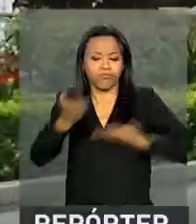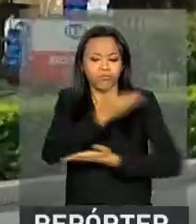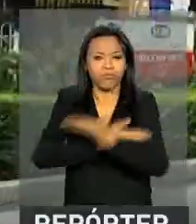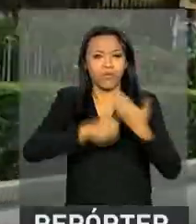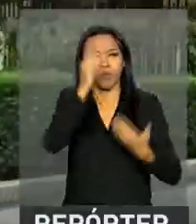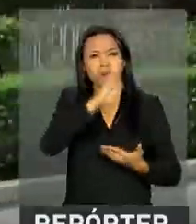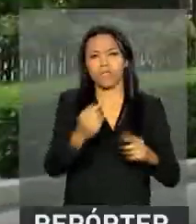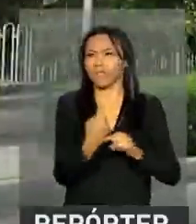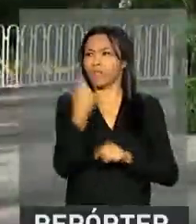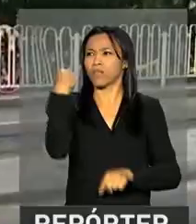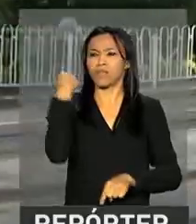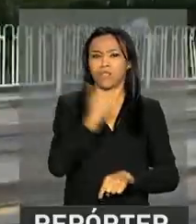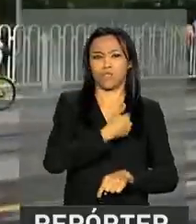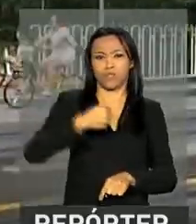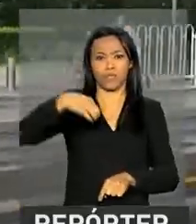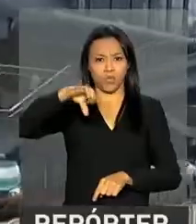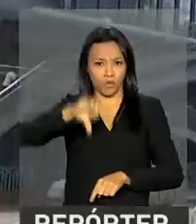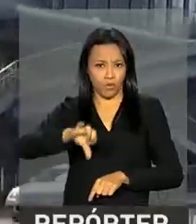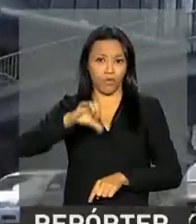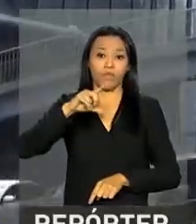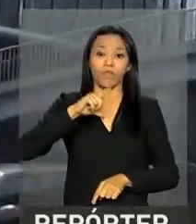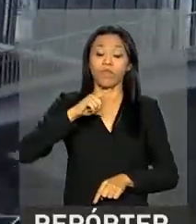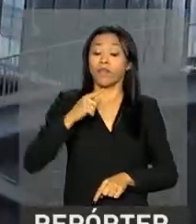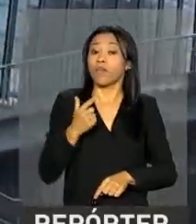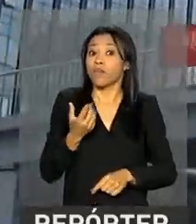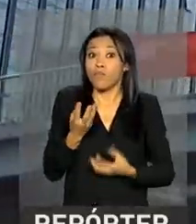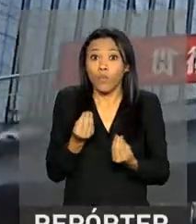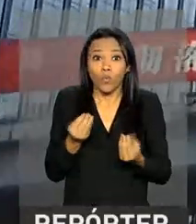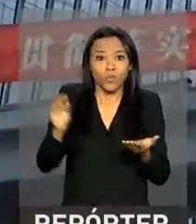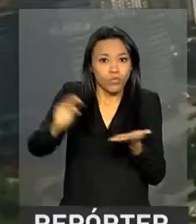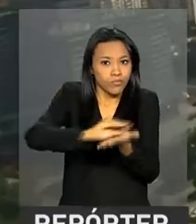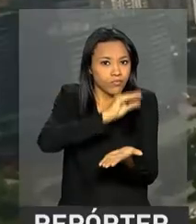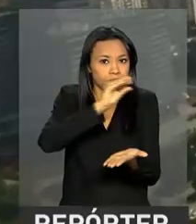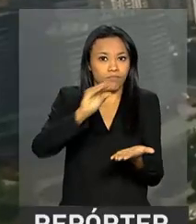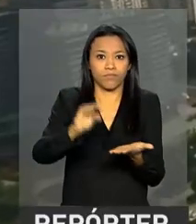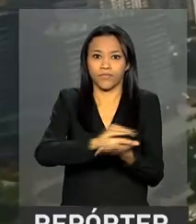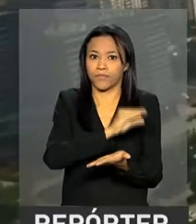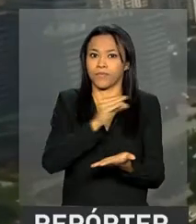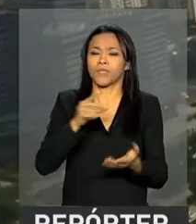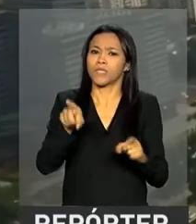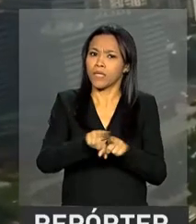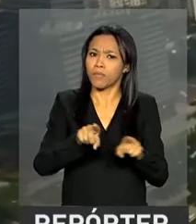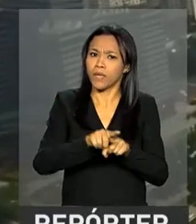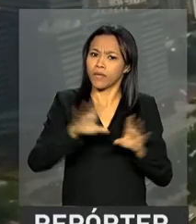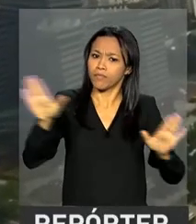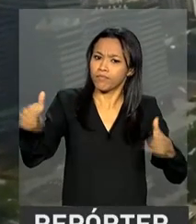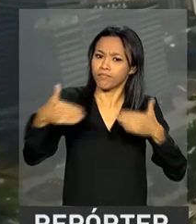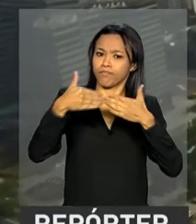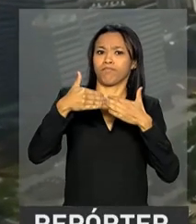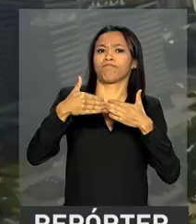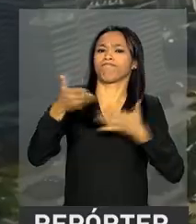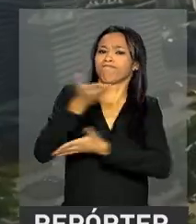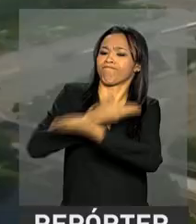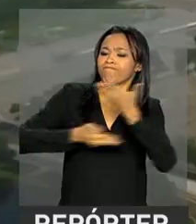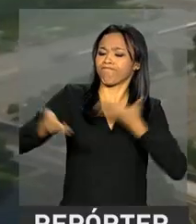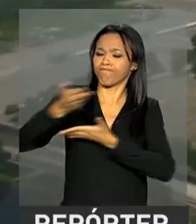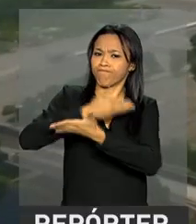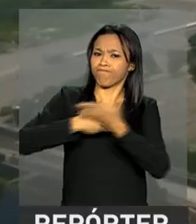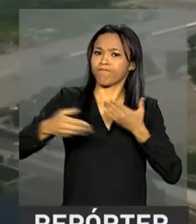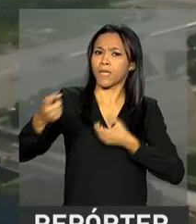desde 2009 e também tem feito muitos investimentos. Na diplomacia, a relação é de